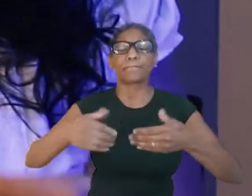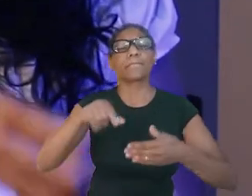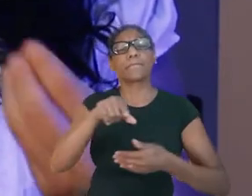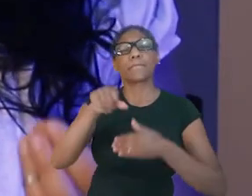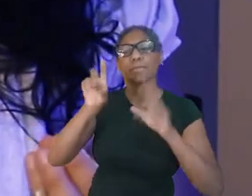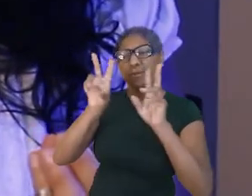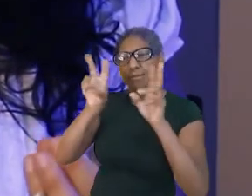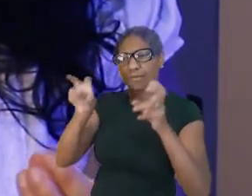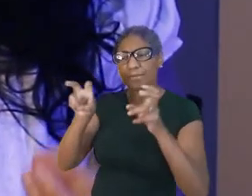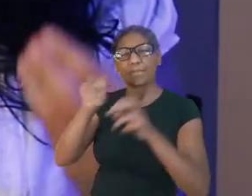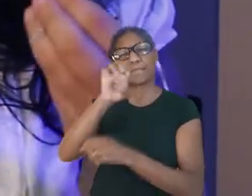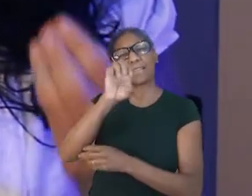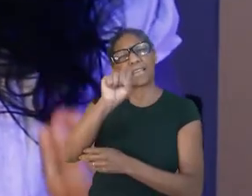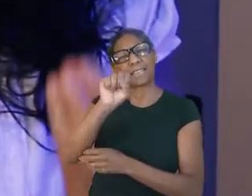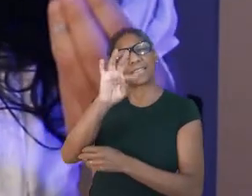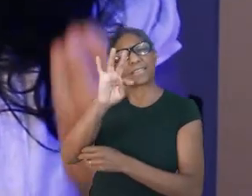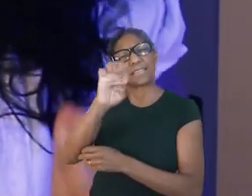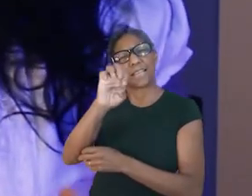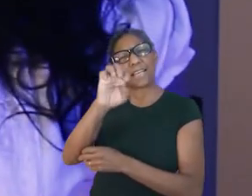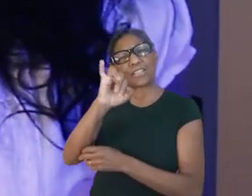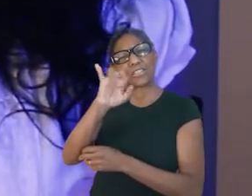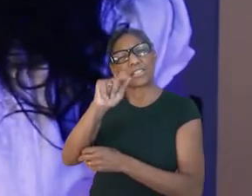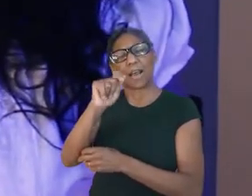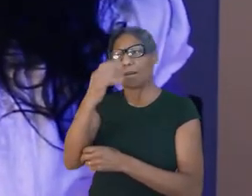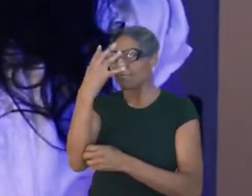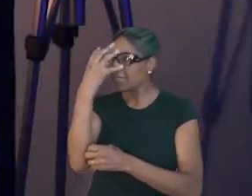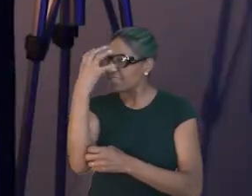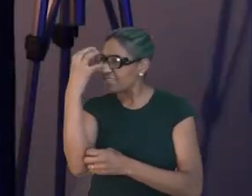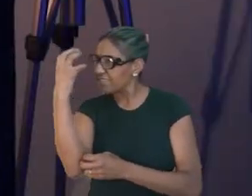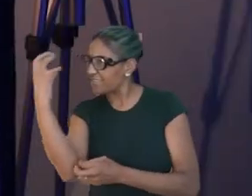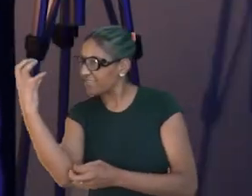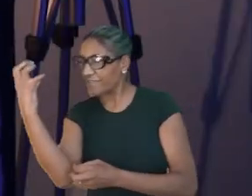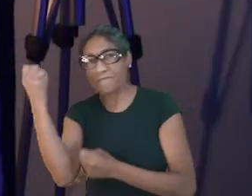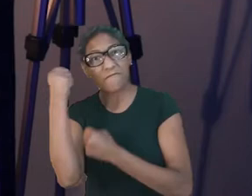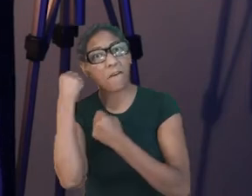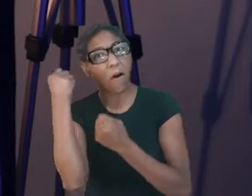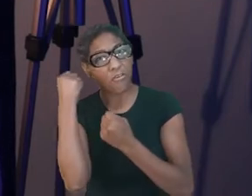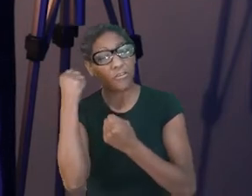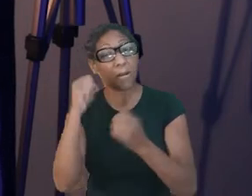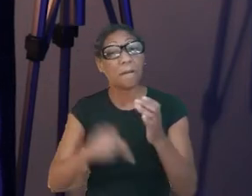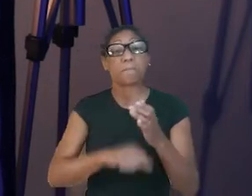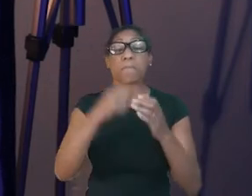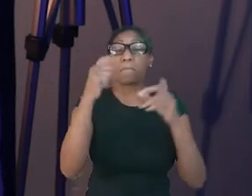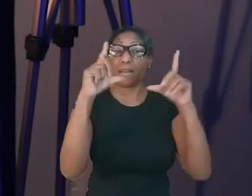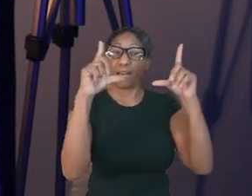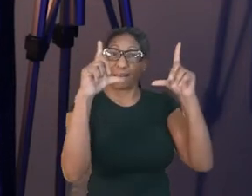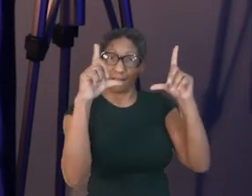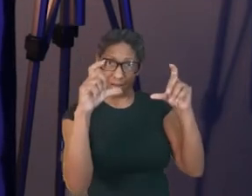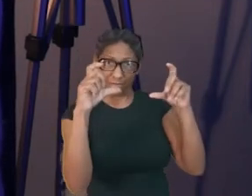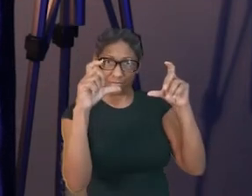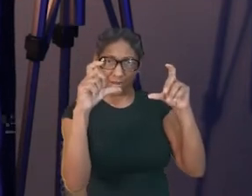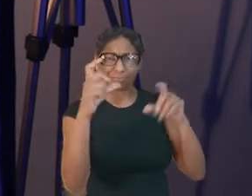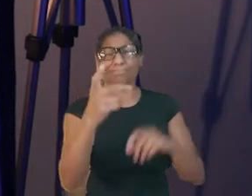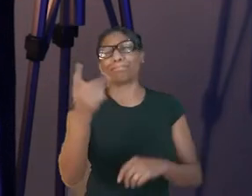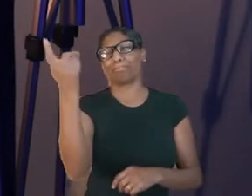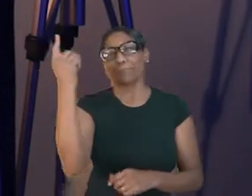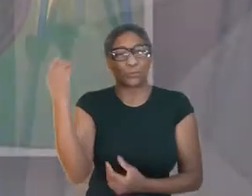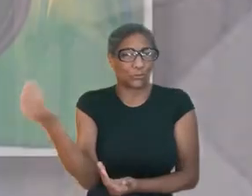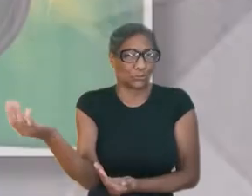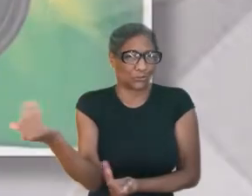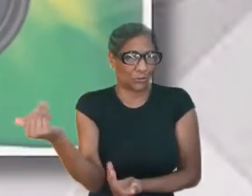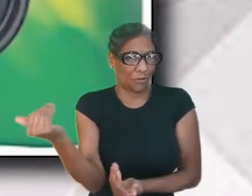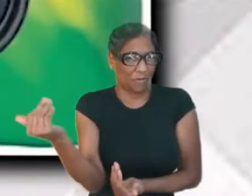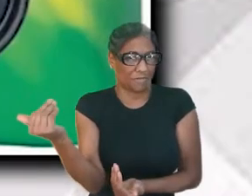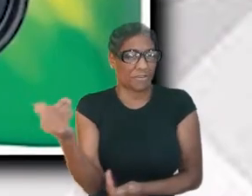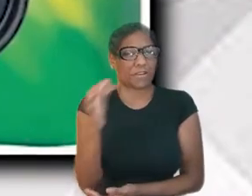questão estética me atraía fortemente. A minha primeira câmera fotográfica, ainda na adolescência, foi